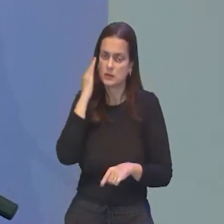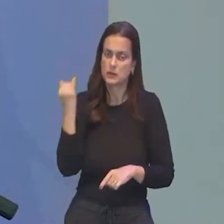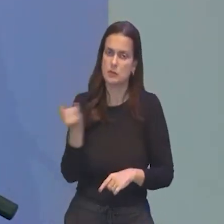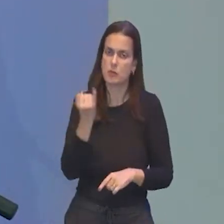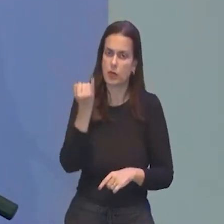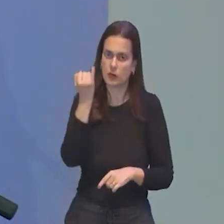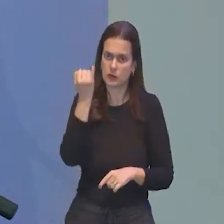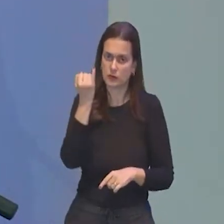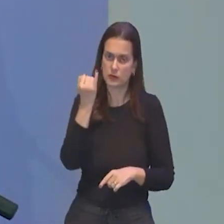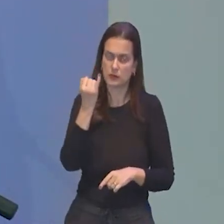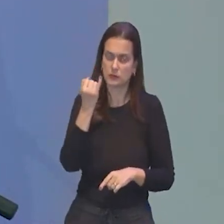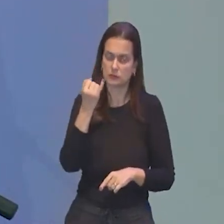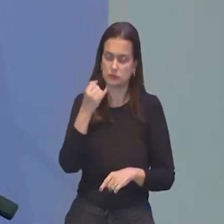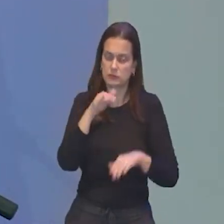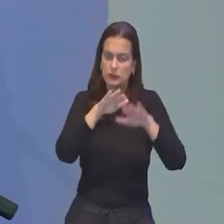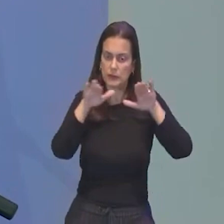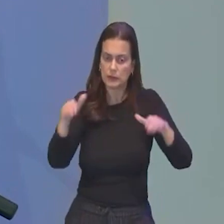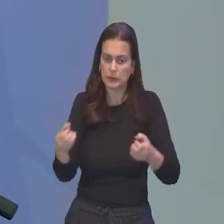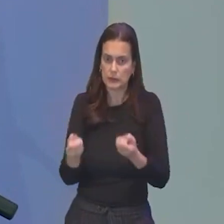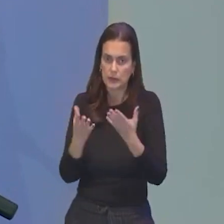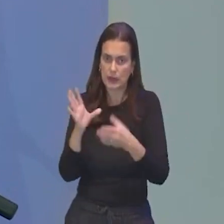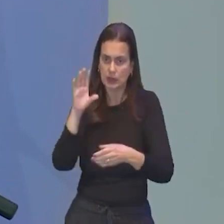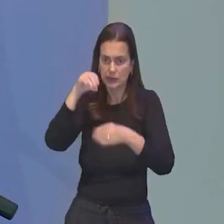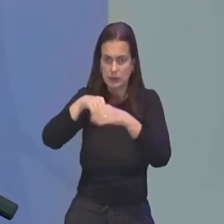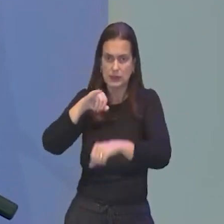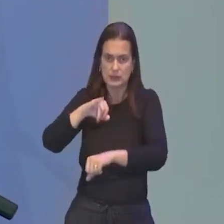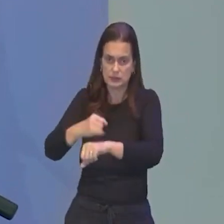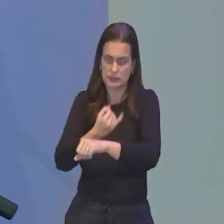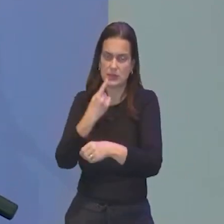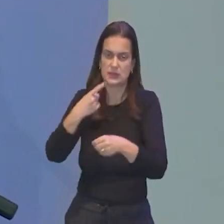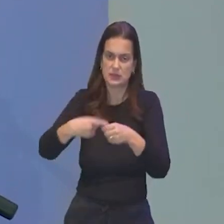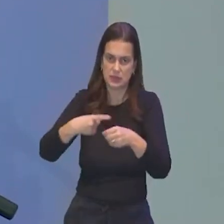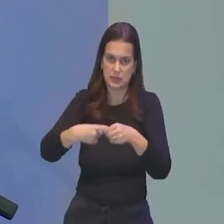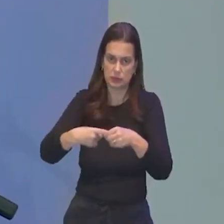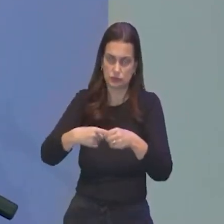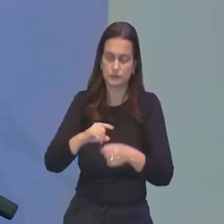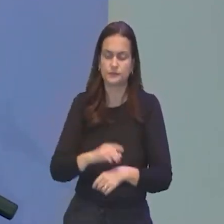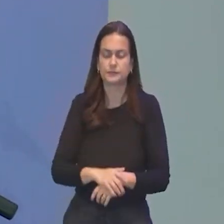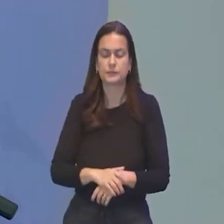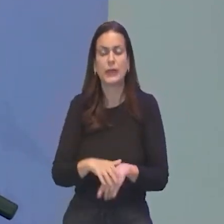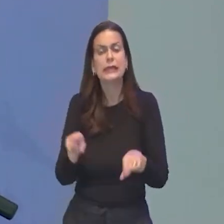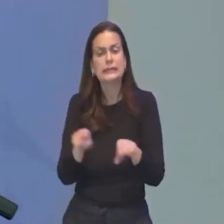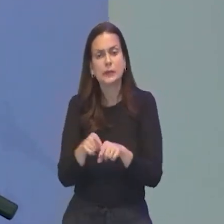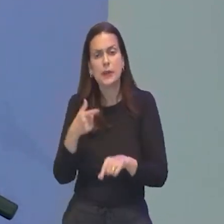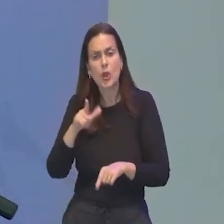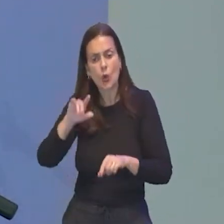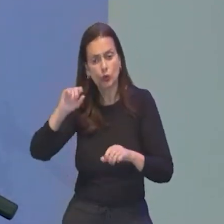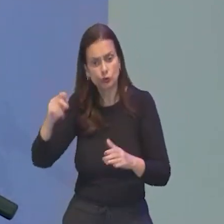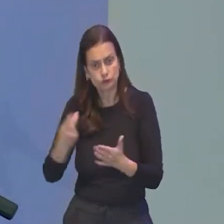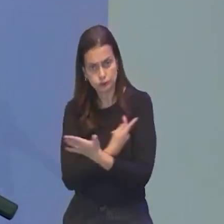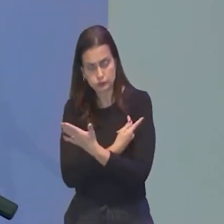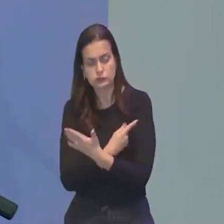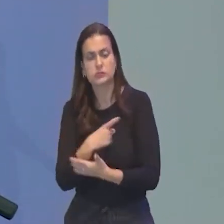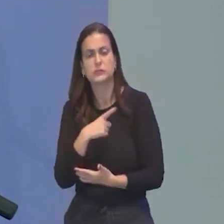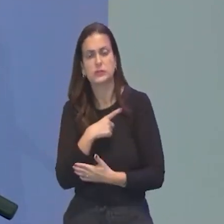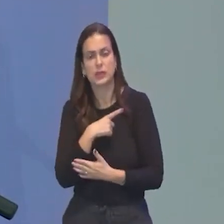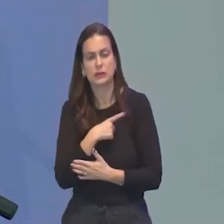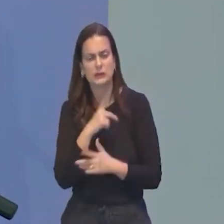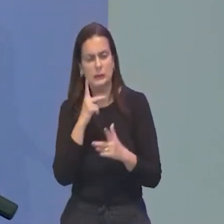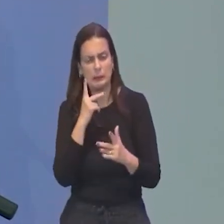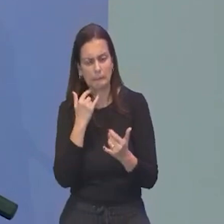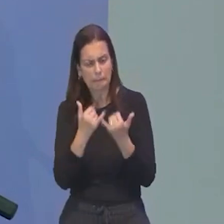importância da arca em Jerusalém. Há um evento também muito semelhante, eu não